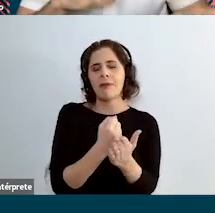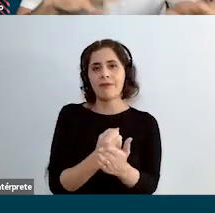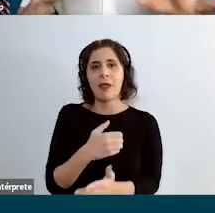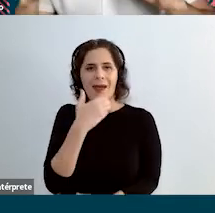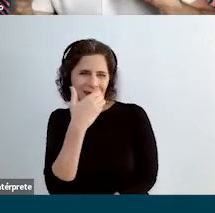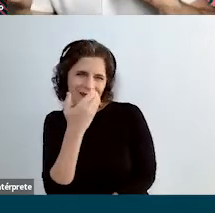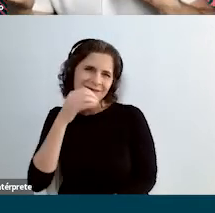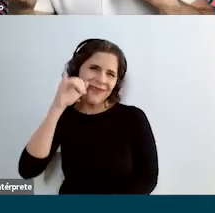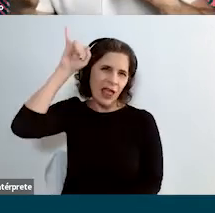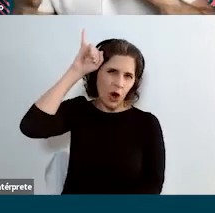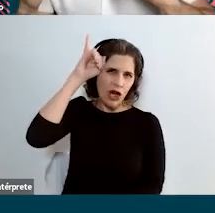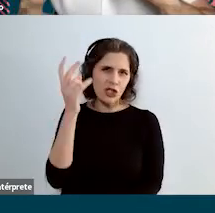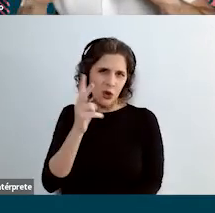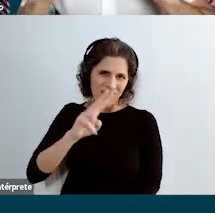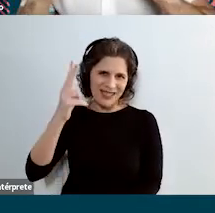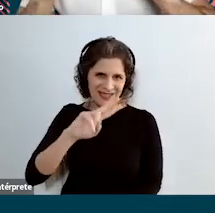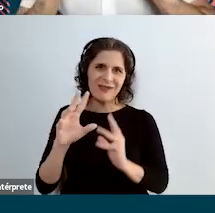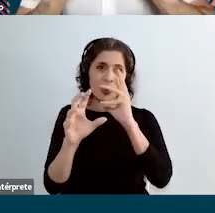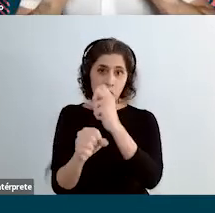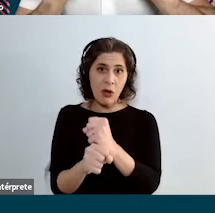contando iOS e Android,